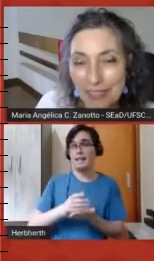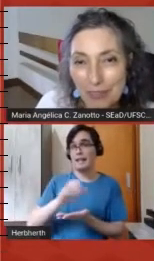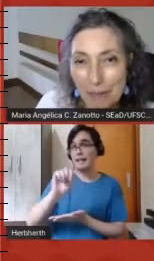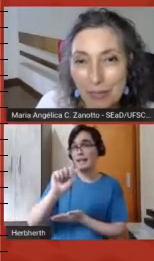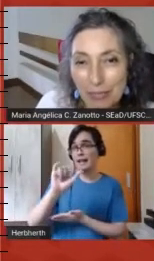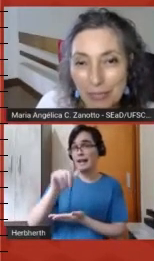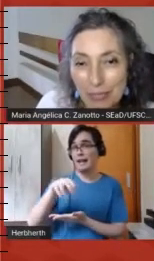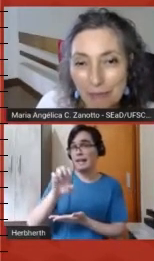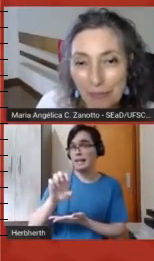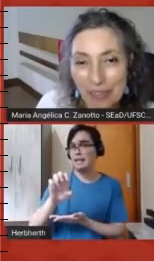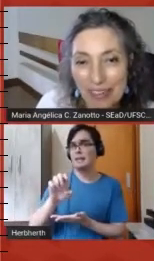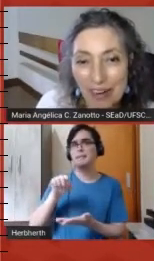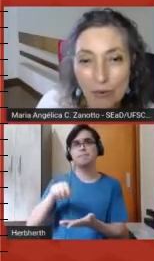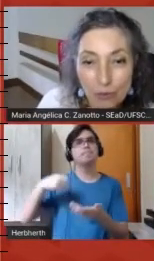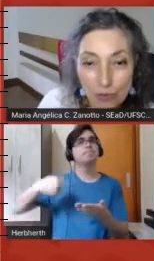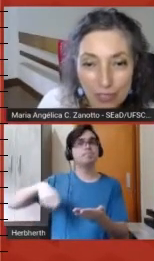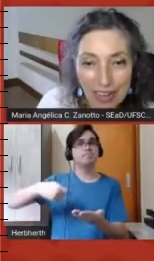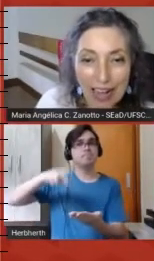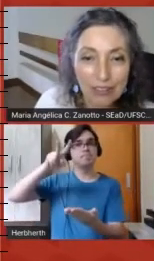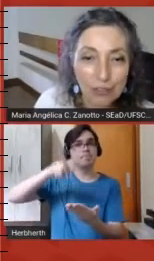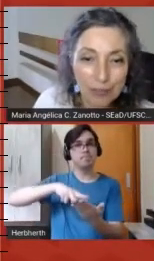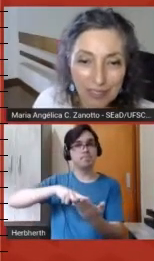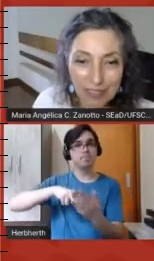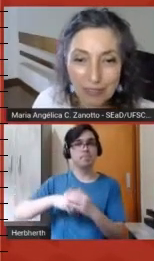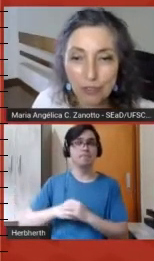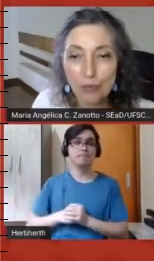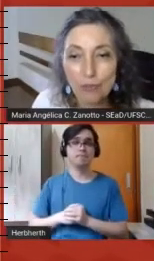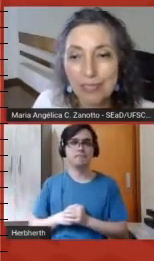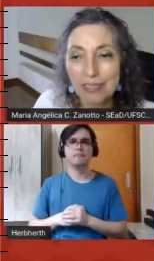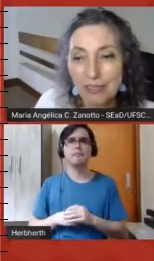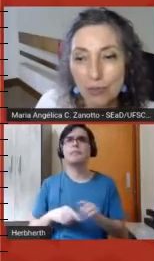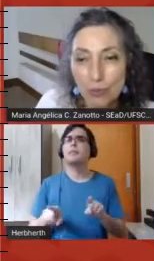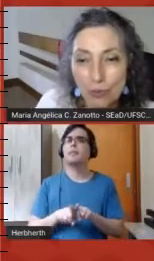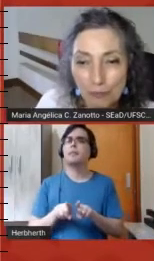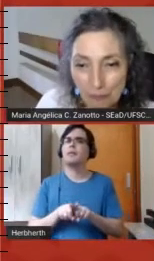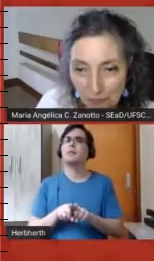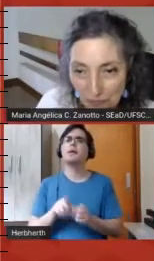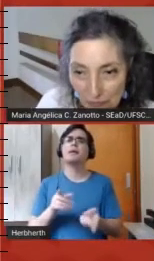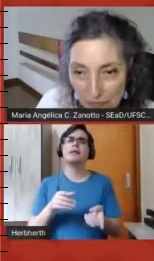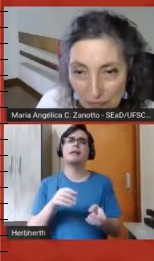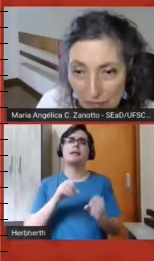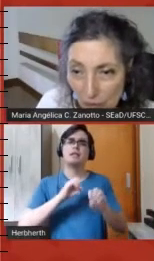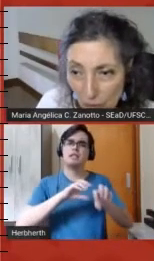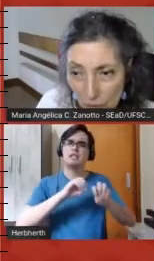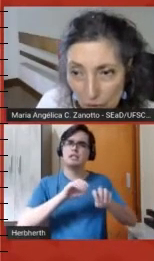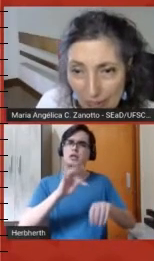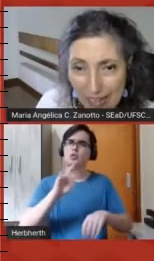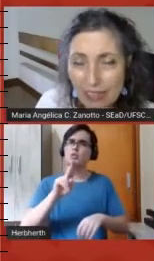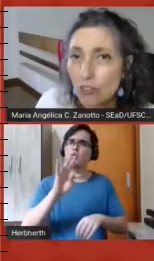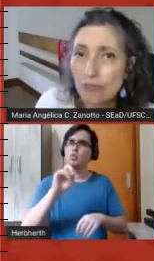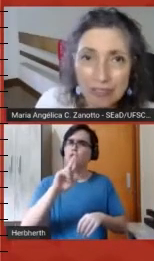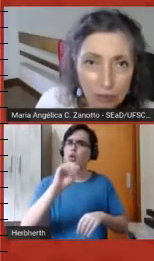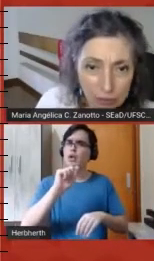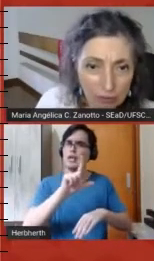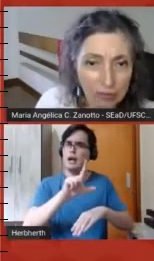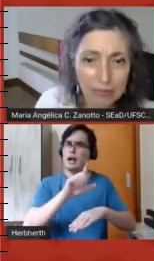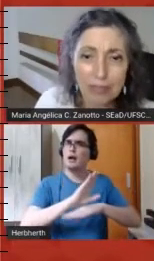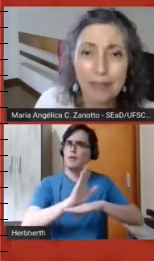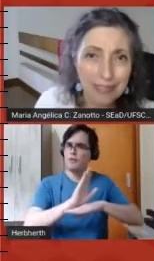foi a apresentação da manhã, alguns tutoriais sobre a criação de rubricas no